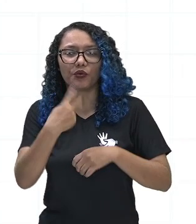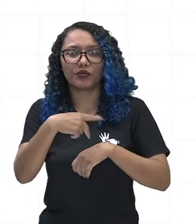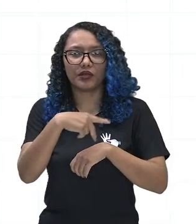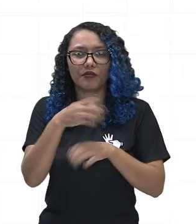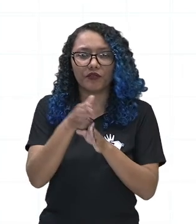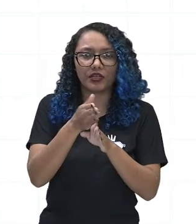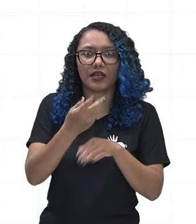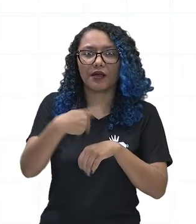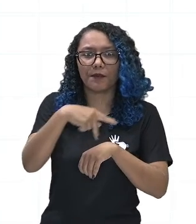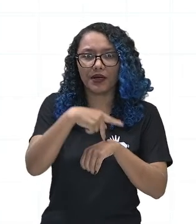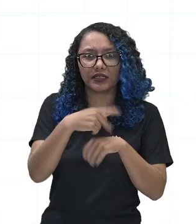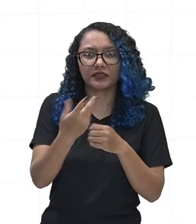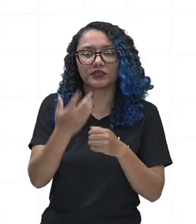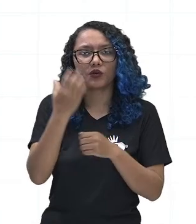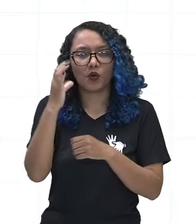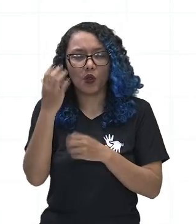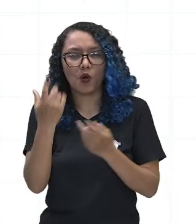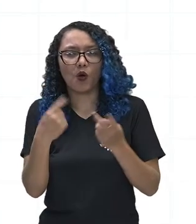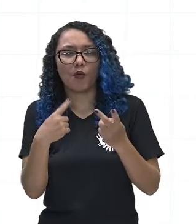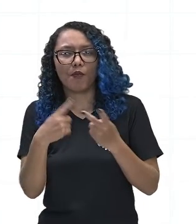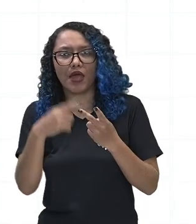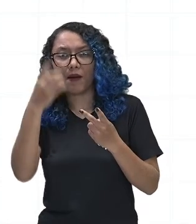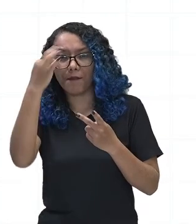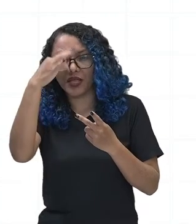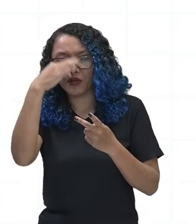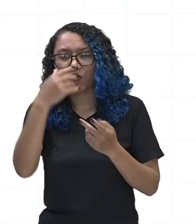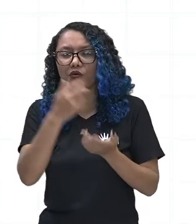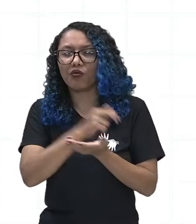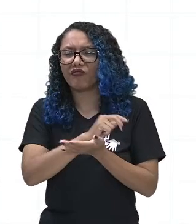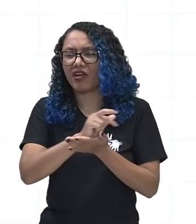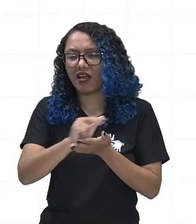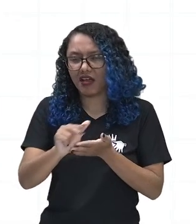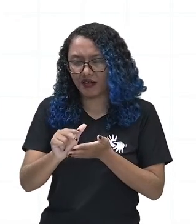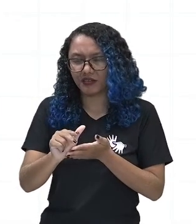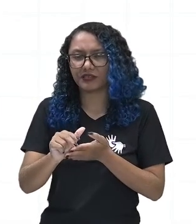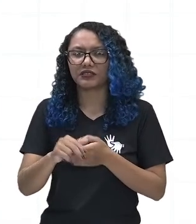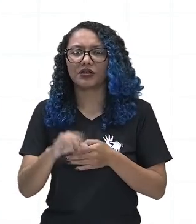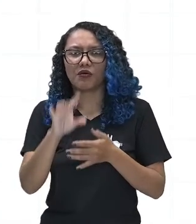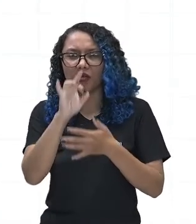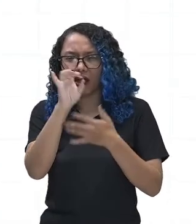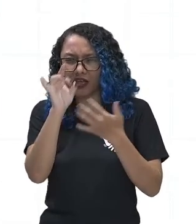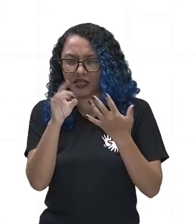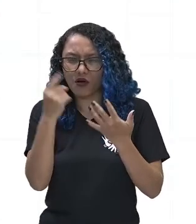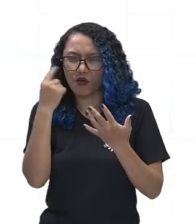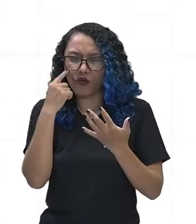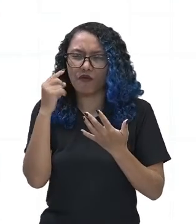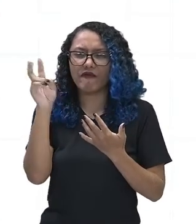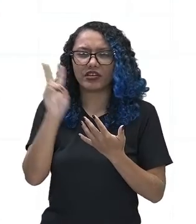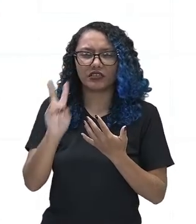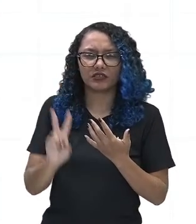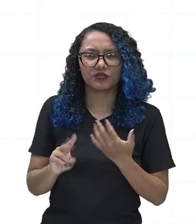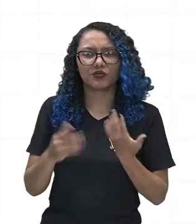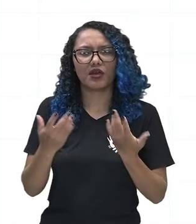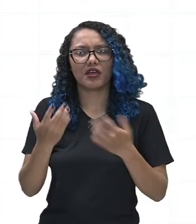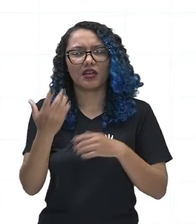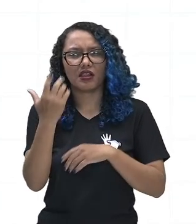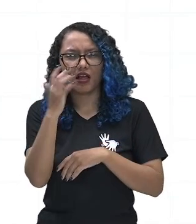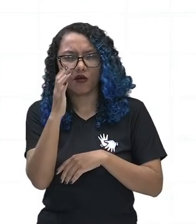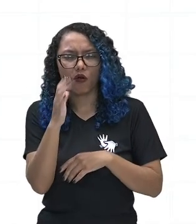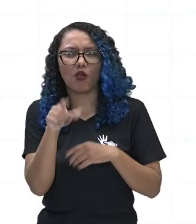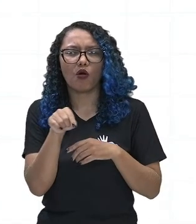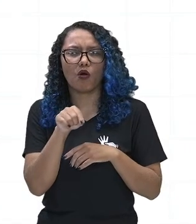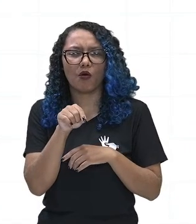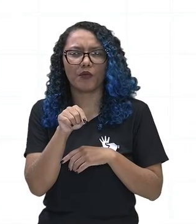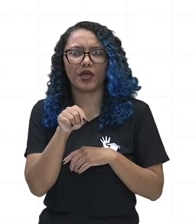Peru, entre outros países. Então, cada um desses países, aqui como a Venezuela, a Colômbia,